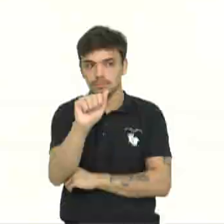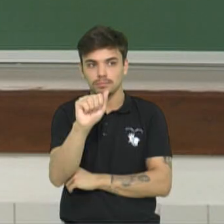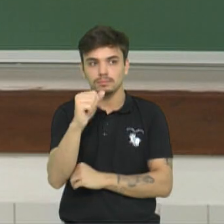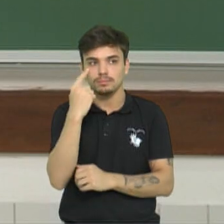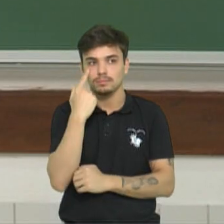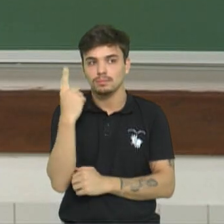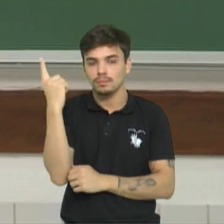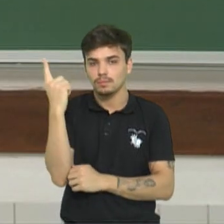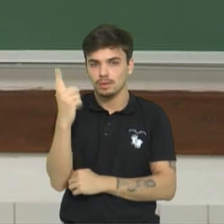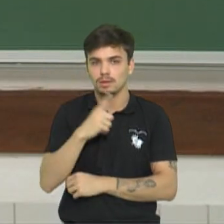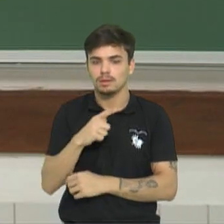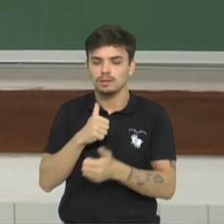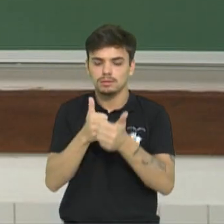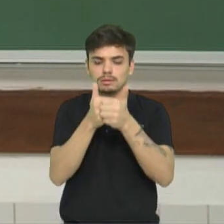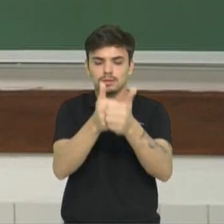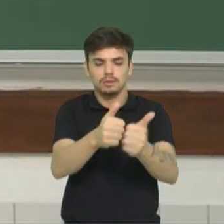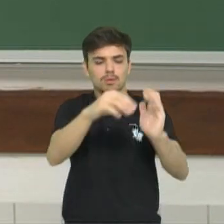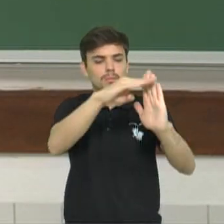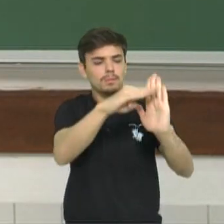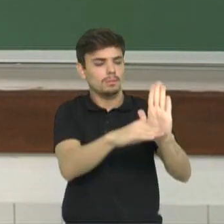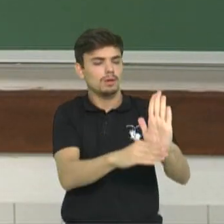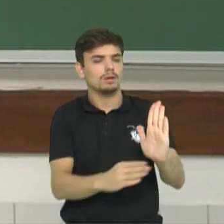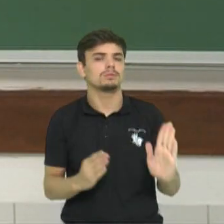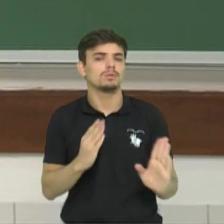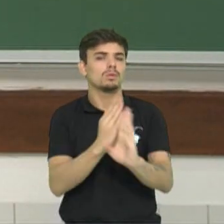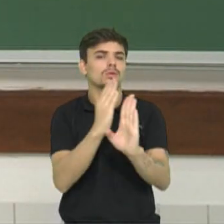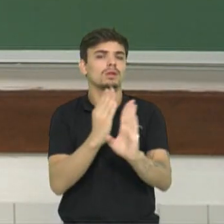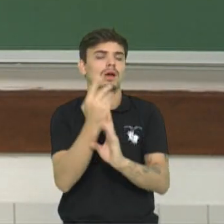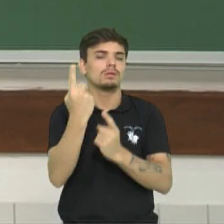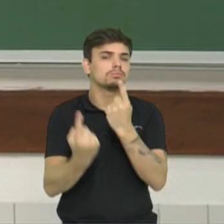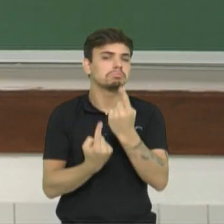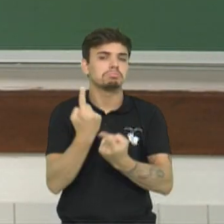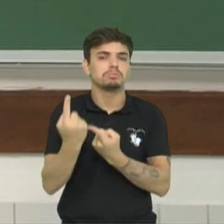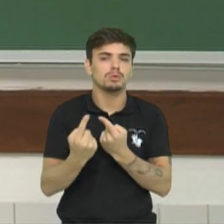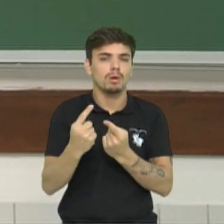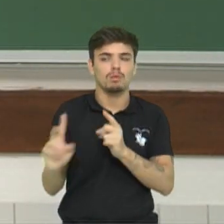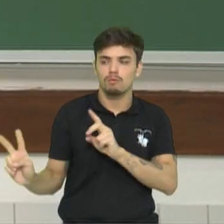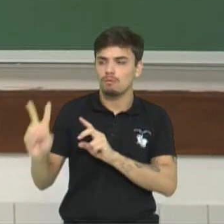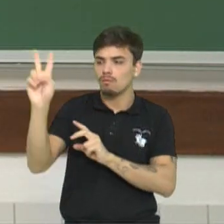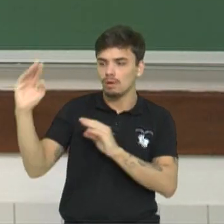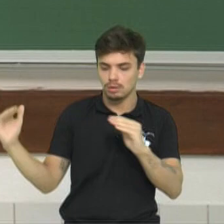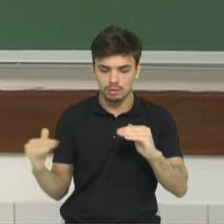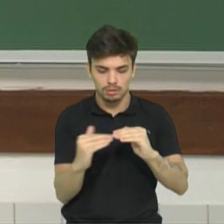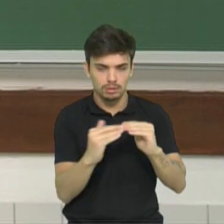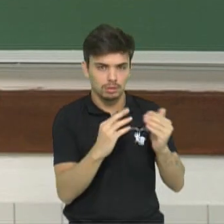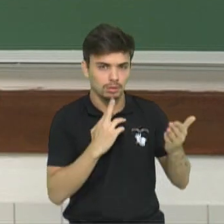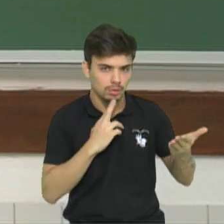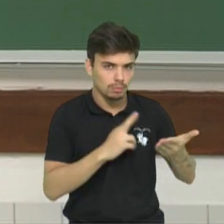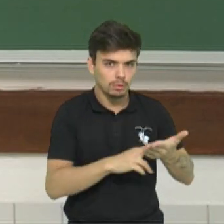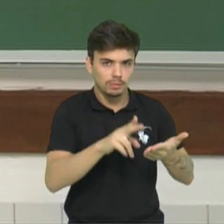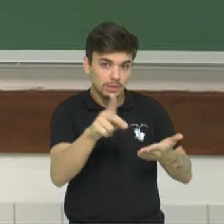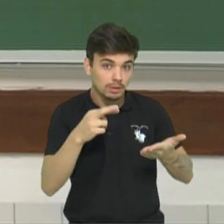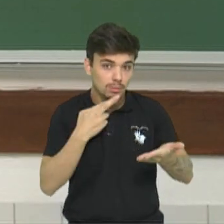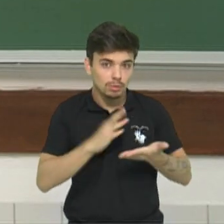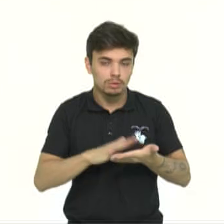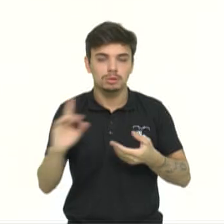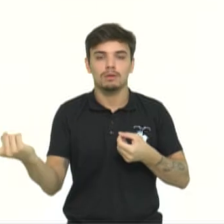Então, vamos seguir os passos e descobrir quais são os valores que respondem correto essa questão. Agora é com